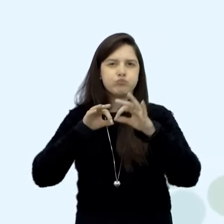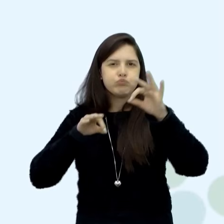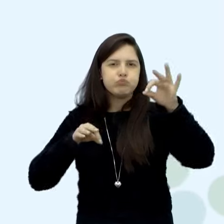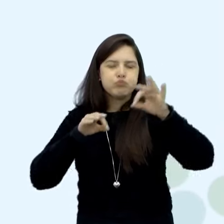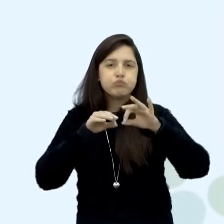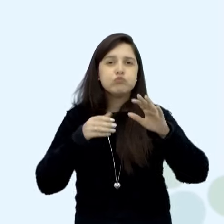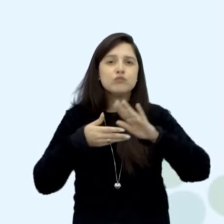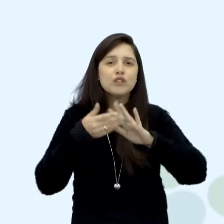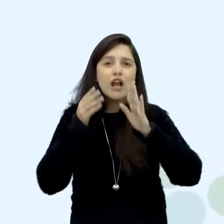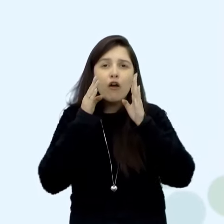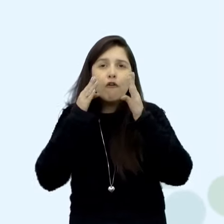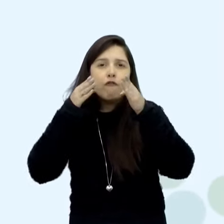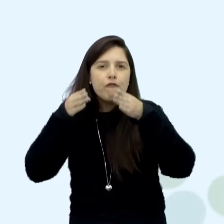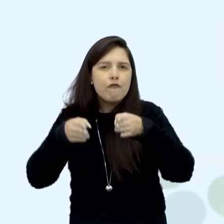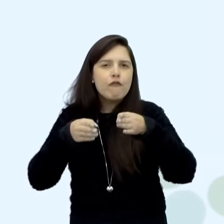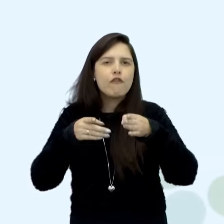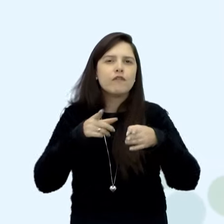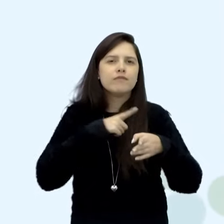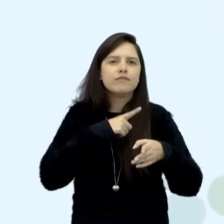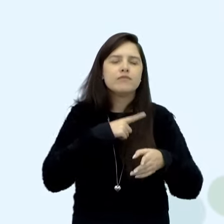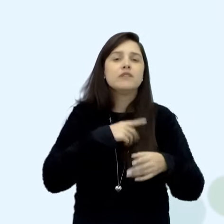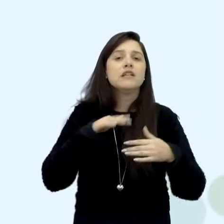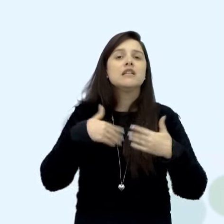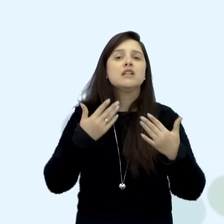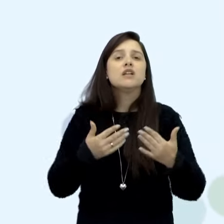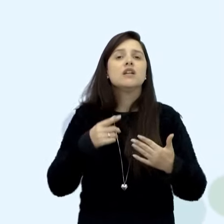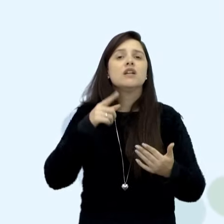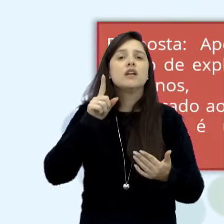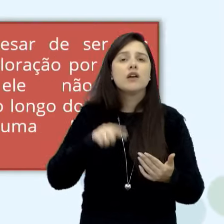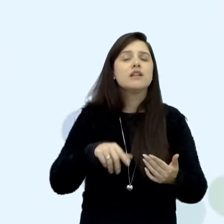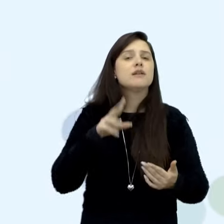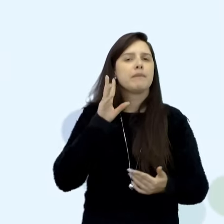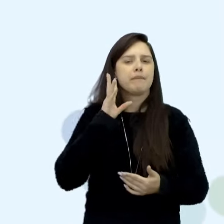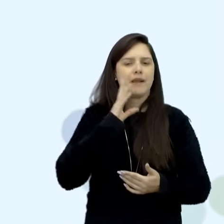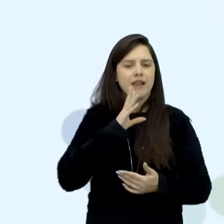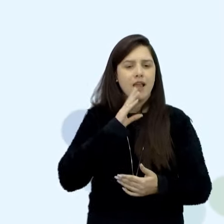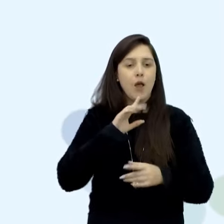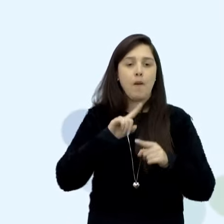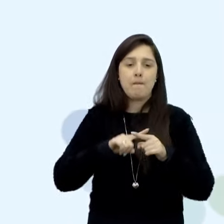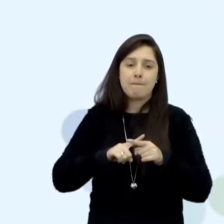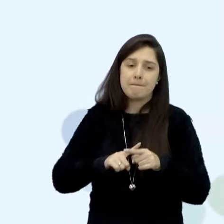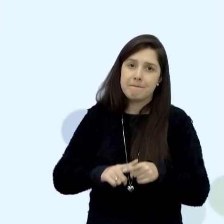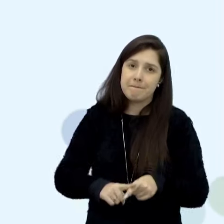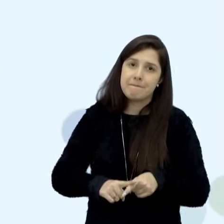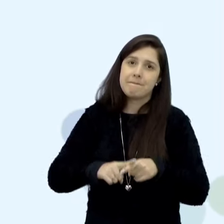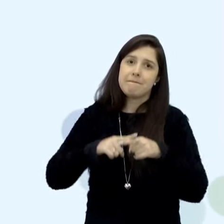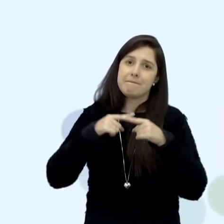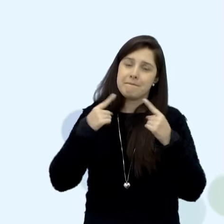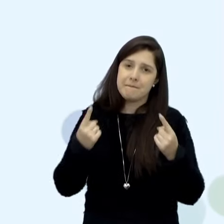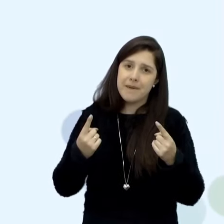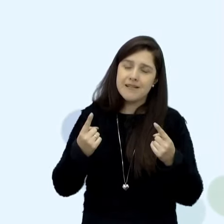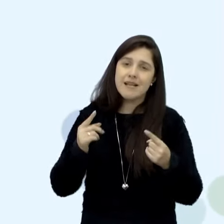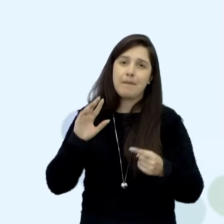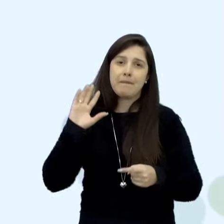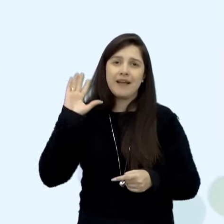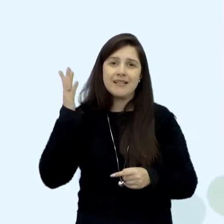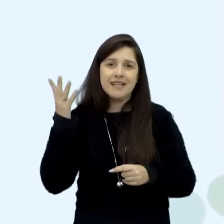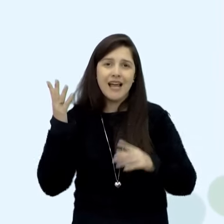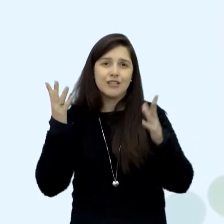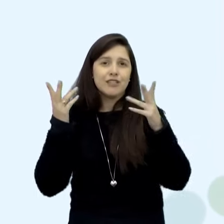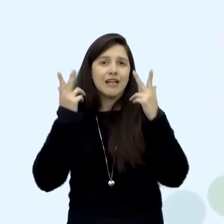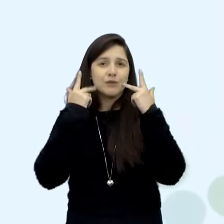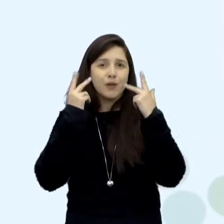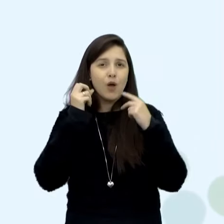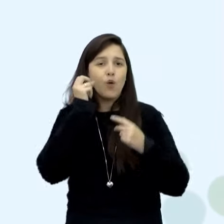fotos, batem recordes, né? Então, isso é bem legal, mas será que é uma paisagem natural ou cultural? Vamos